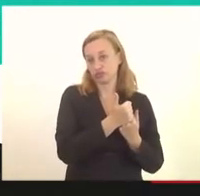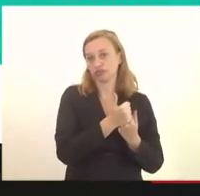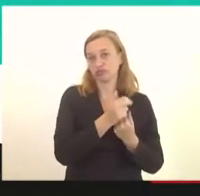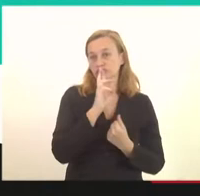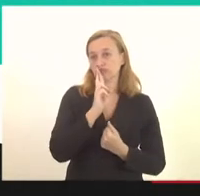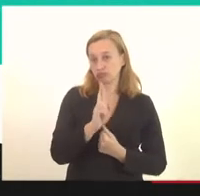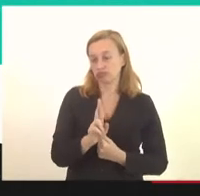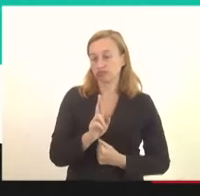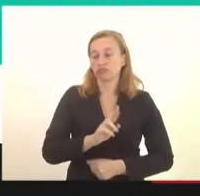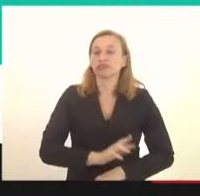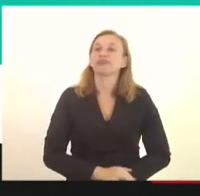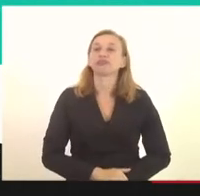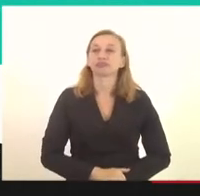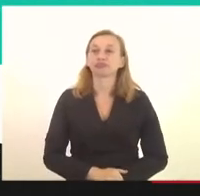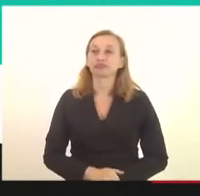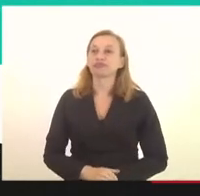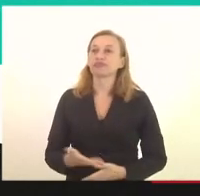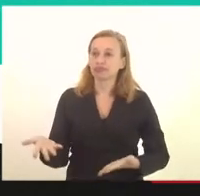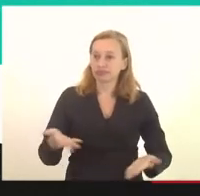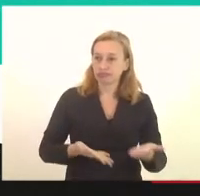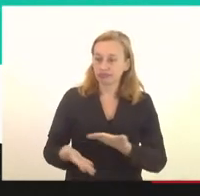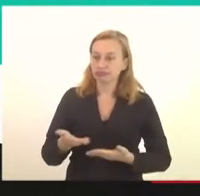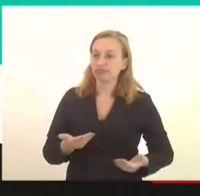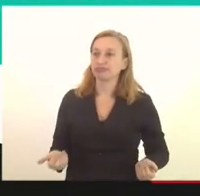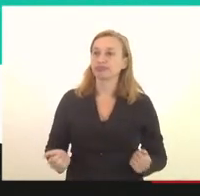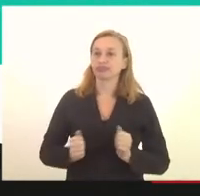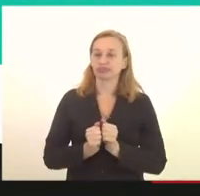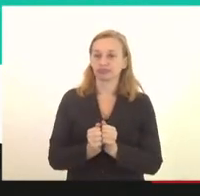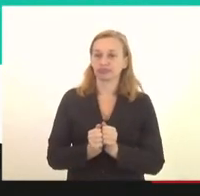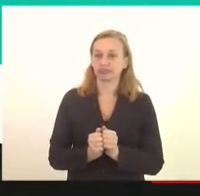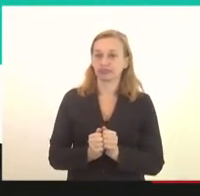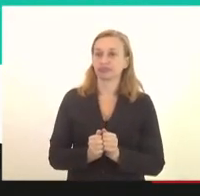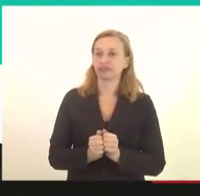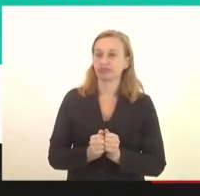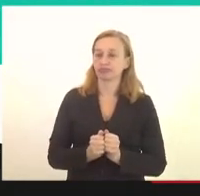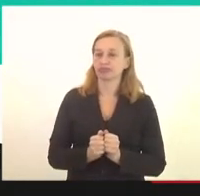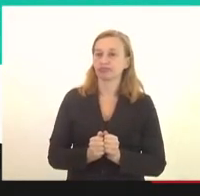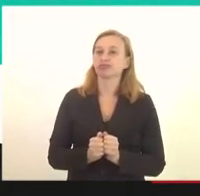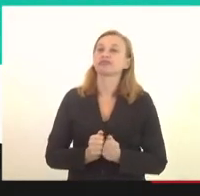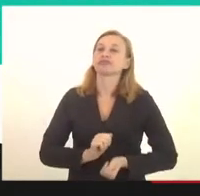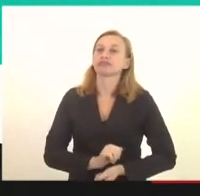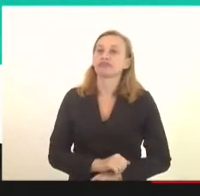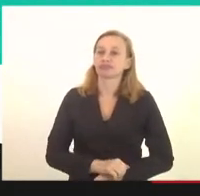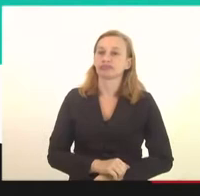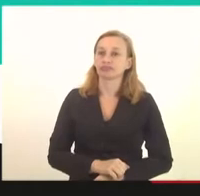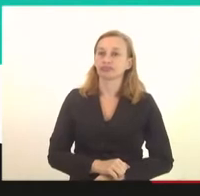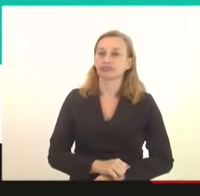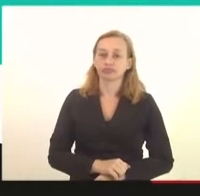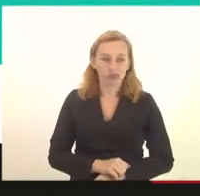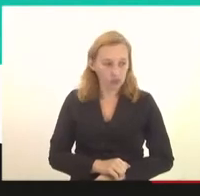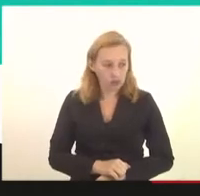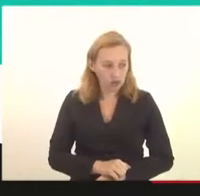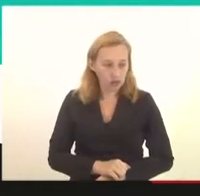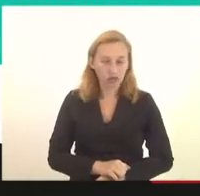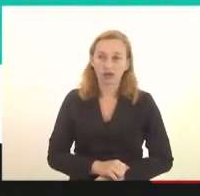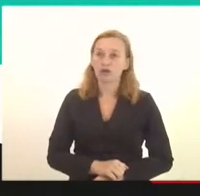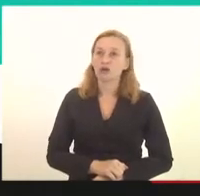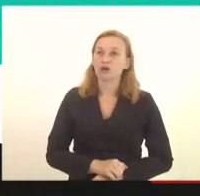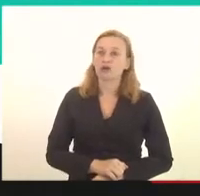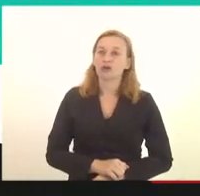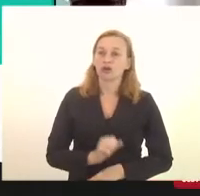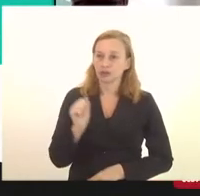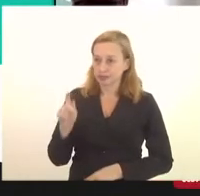poderão participar dessa apresentação também, me ajudando em uma questão que seja mais específica, que eu não tenha condição de responder,